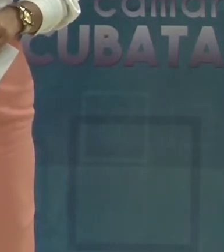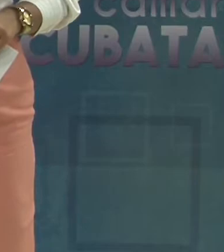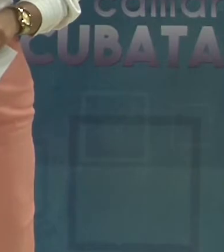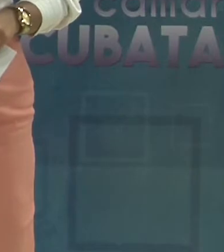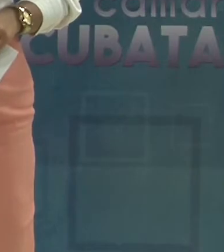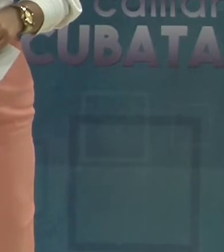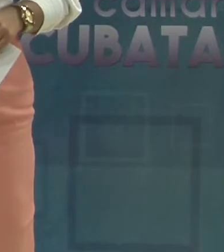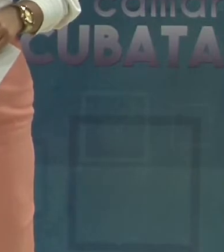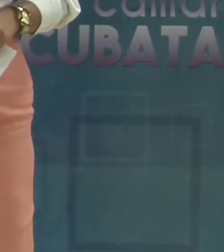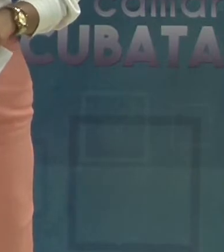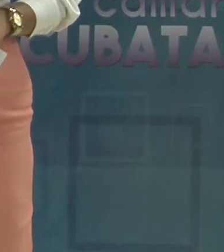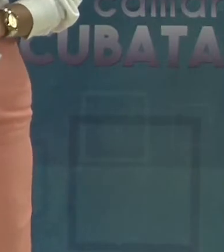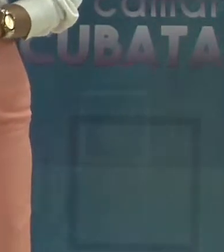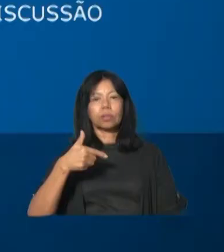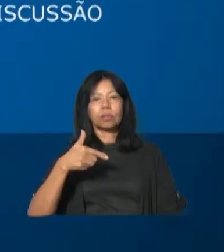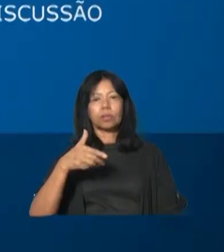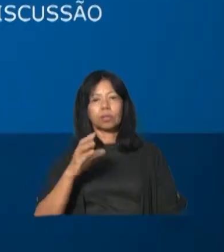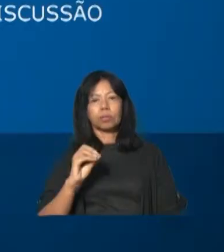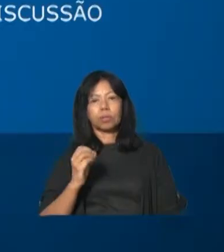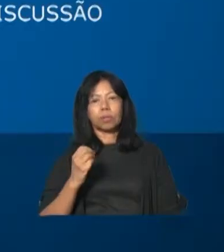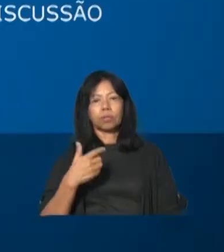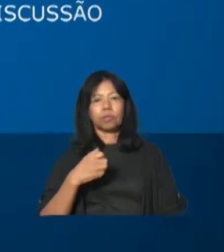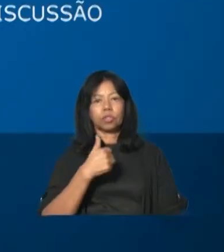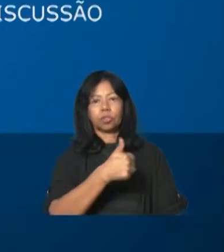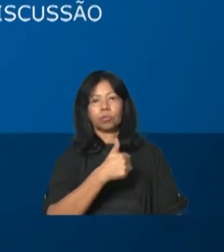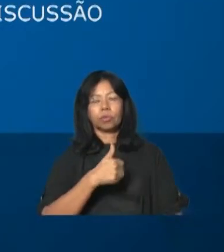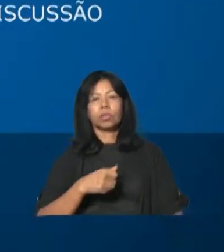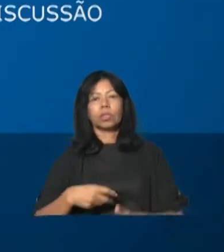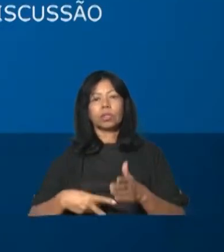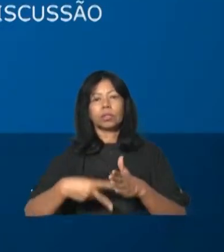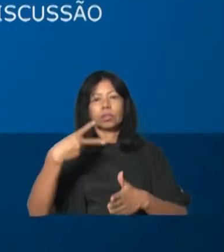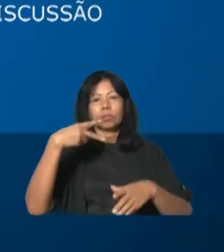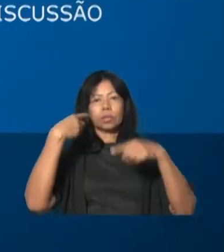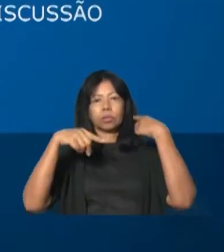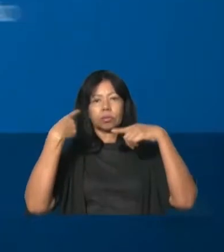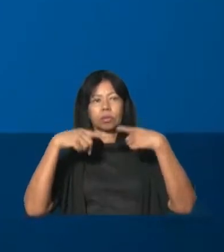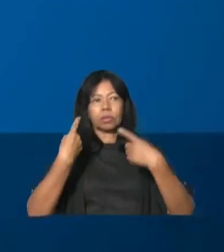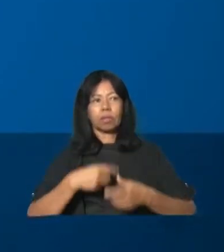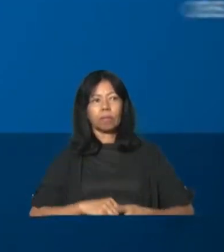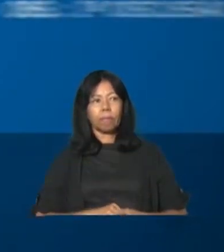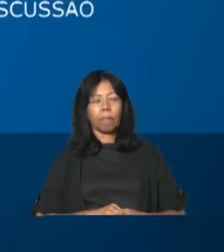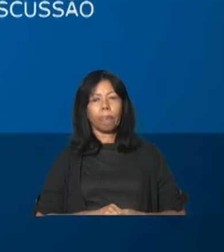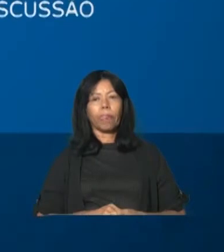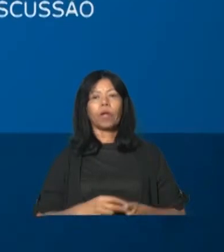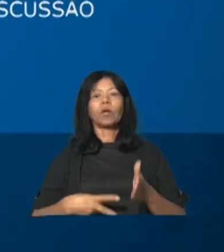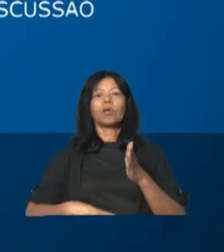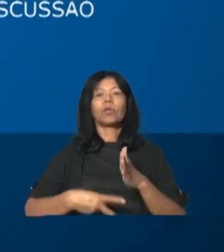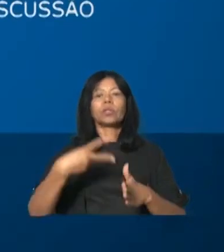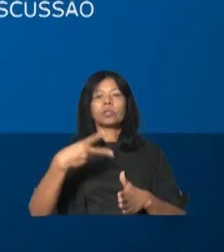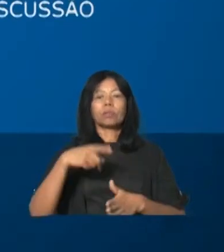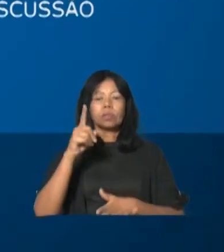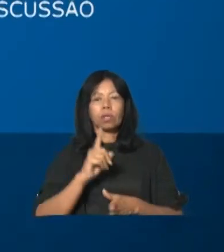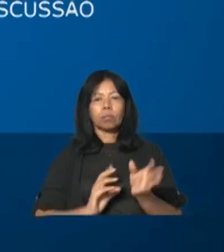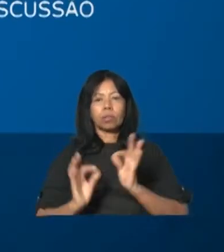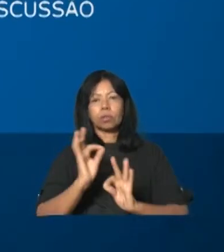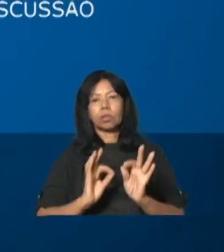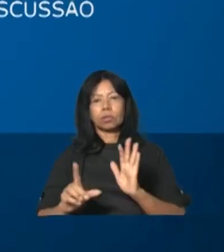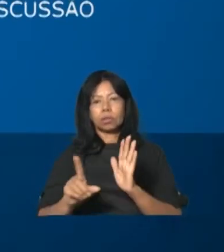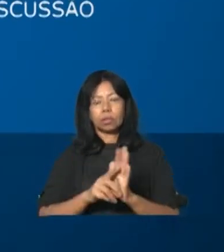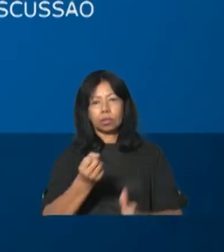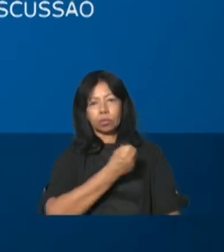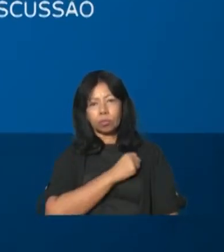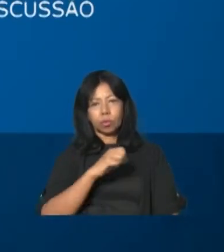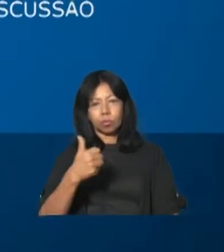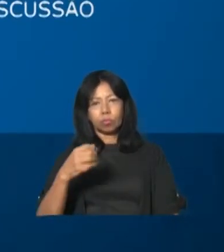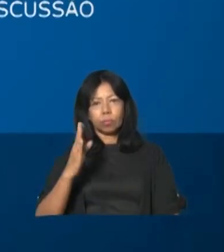logo em seguida. Confira no resumo. Dois projetos de lei estavam na ordem do dia da 9ª sessão ordinária na Câmara